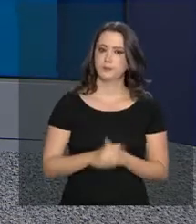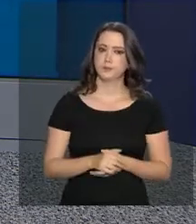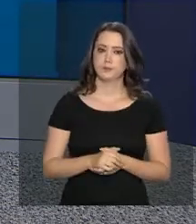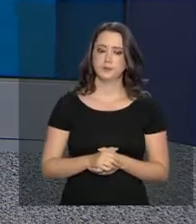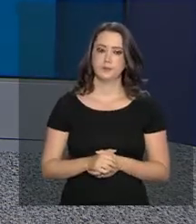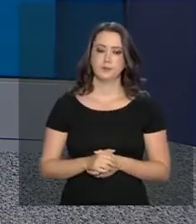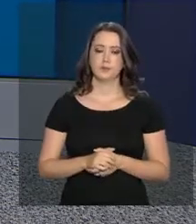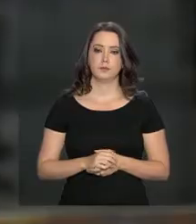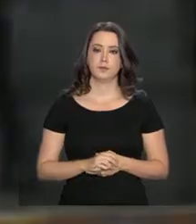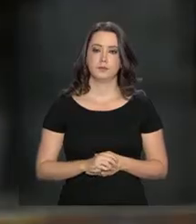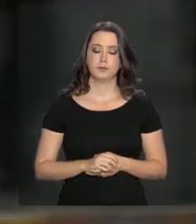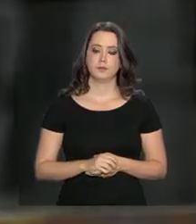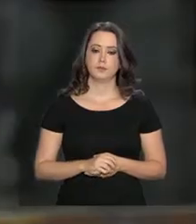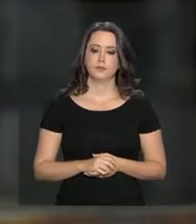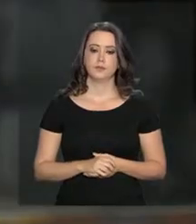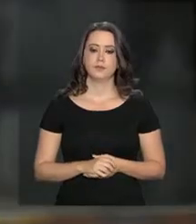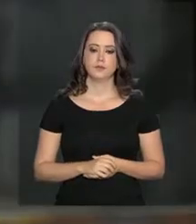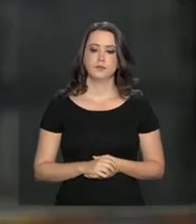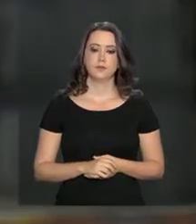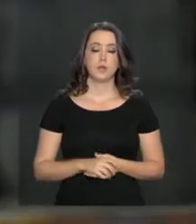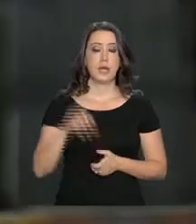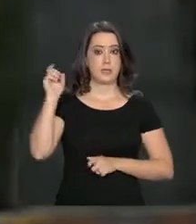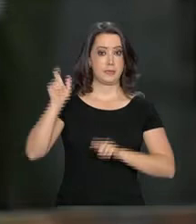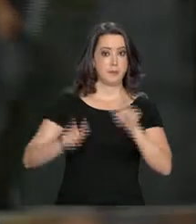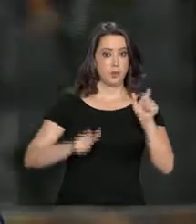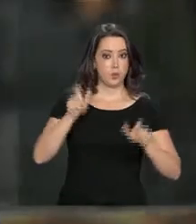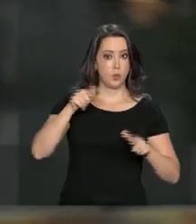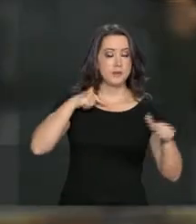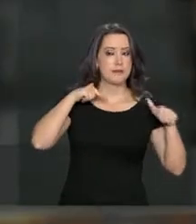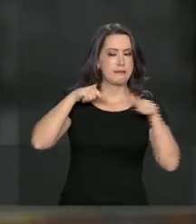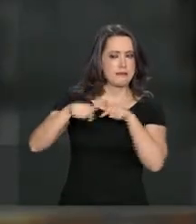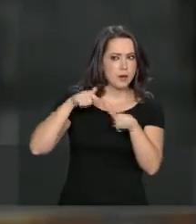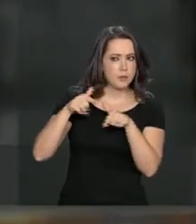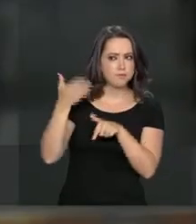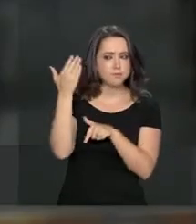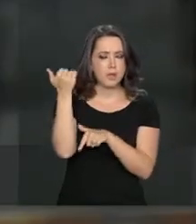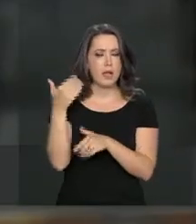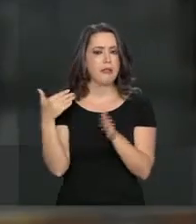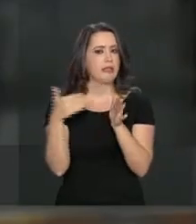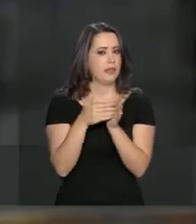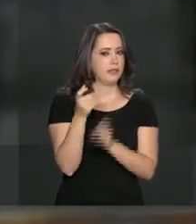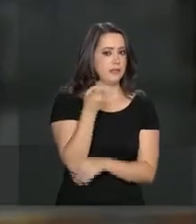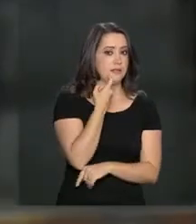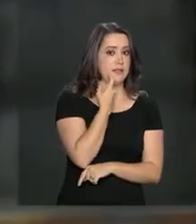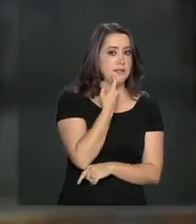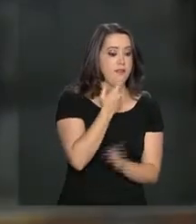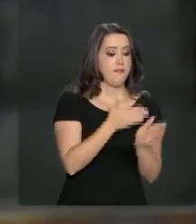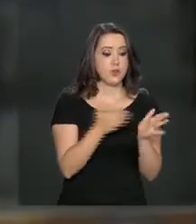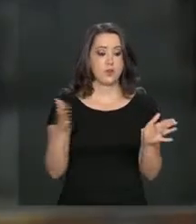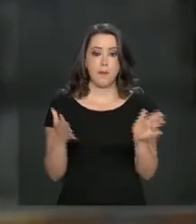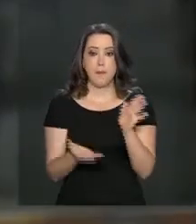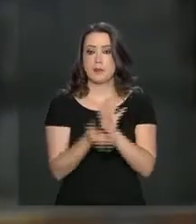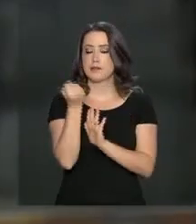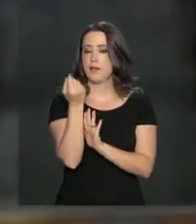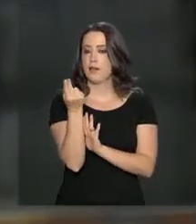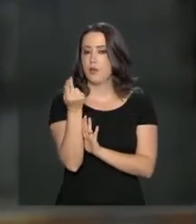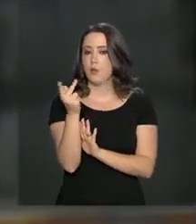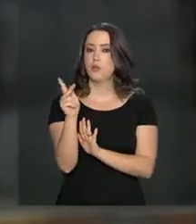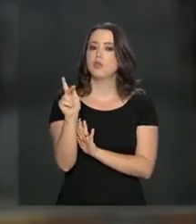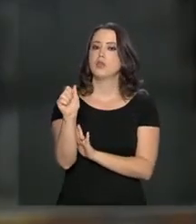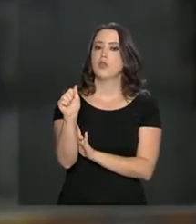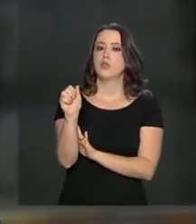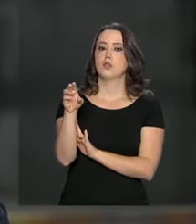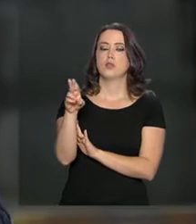informações. Os trabalhadores devem ficar atentos, vai até sexta-feira o prazo para sacar o abono